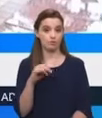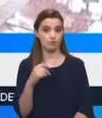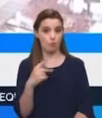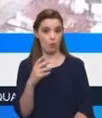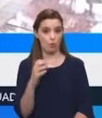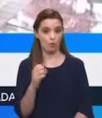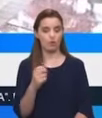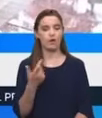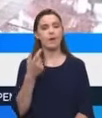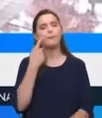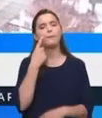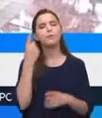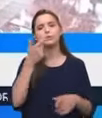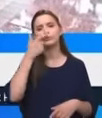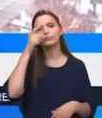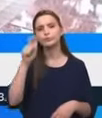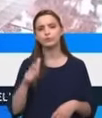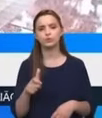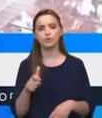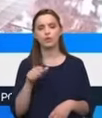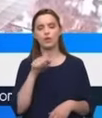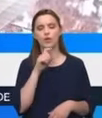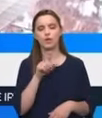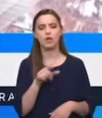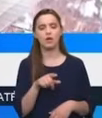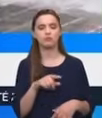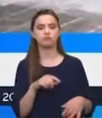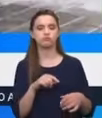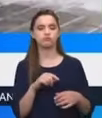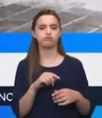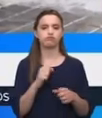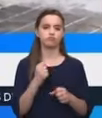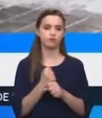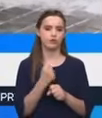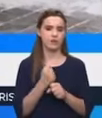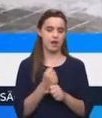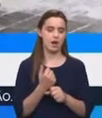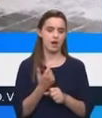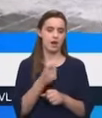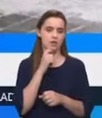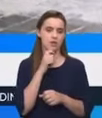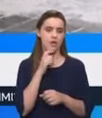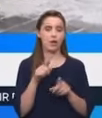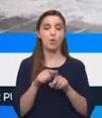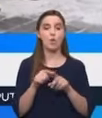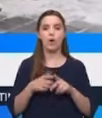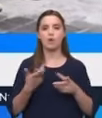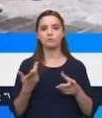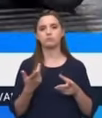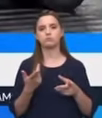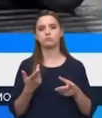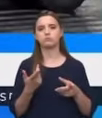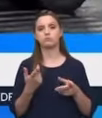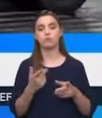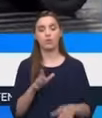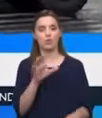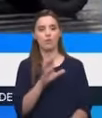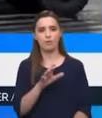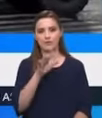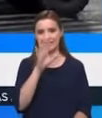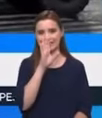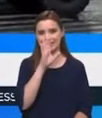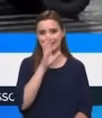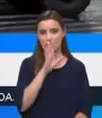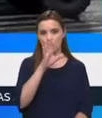demonstram alguém que tem margem de atuação e que não está detido, algo que, num quadro tradicional de um golpe falhado ou